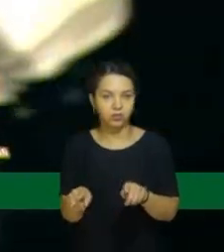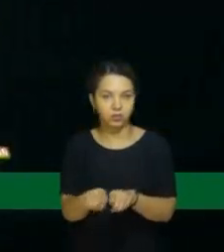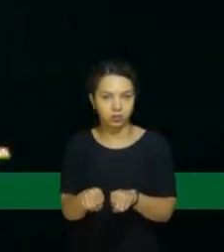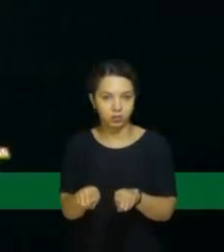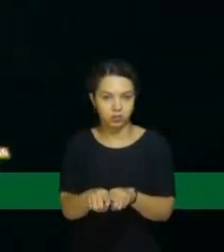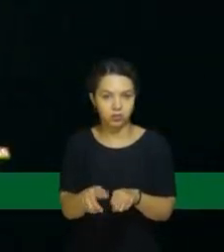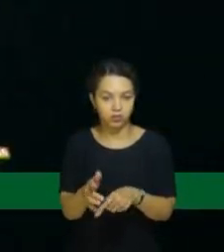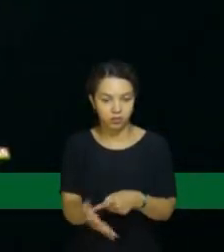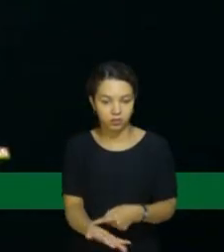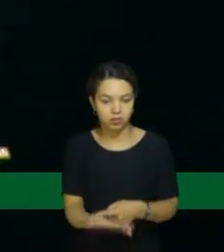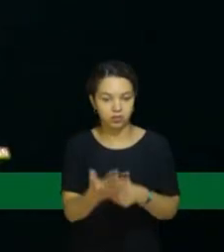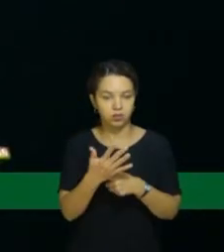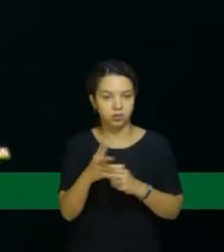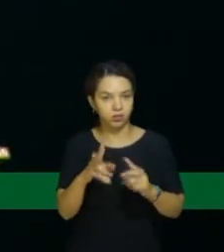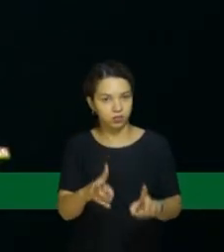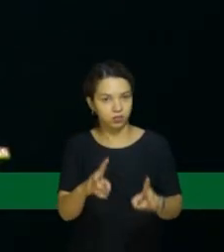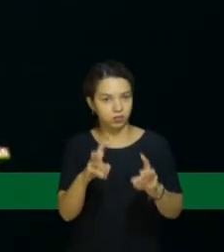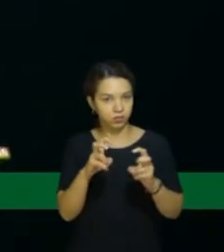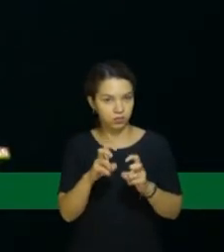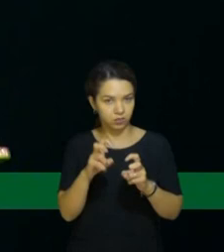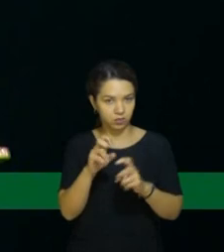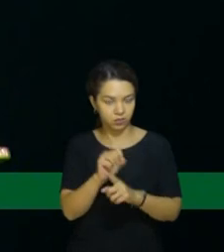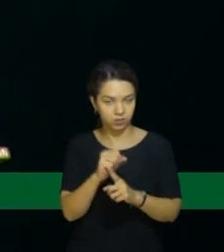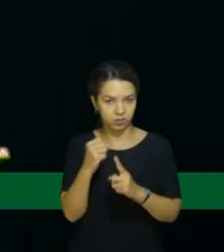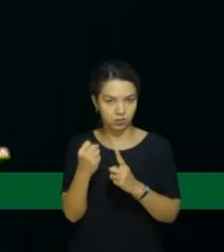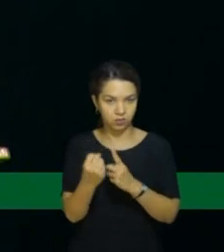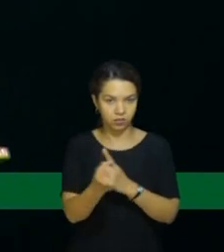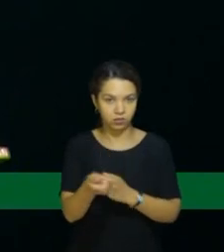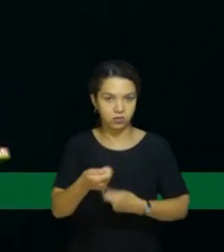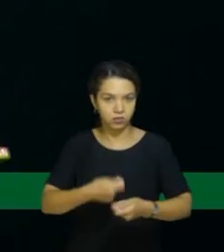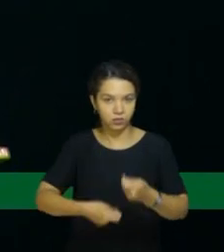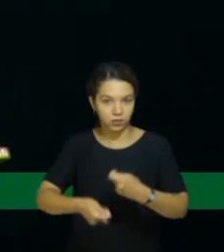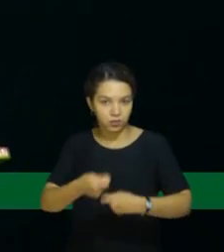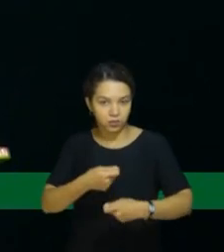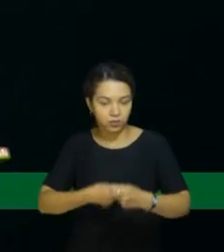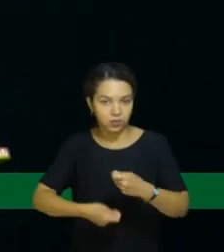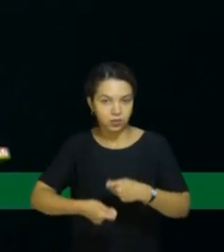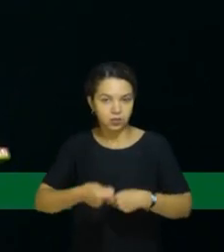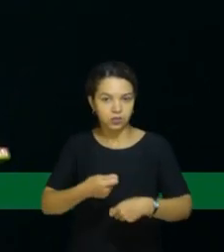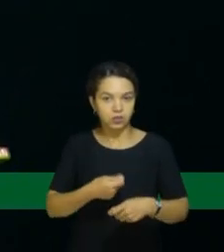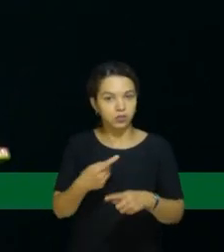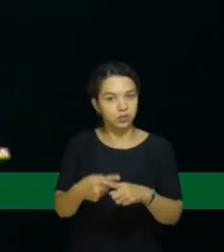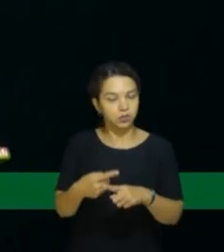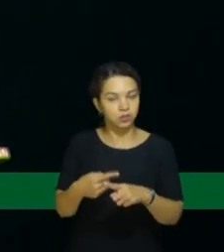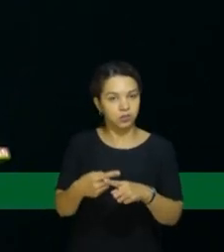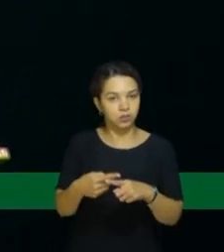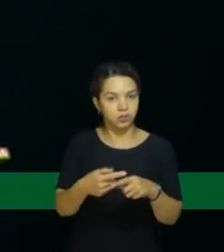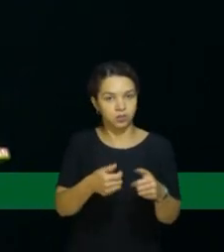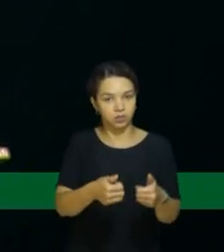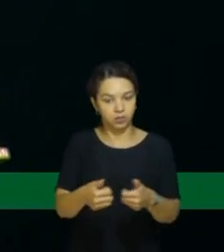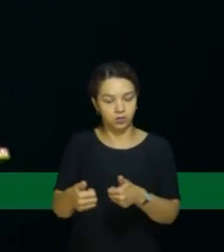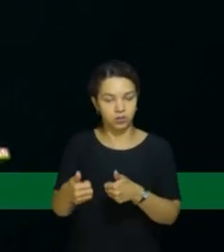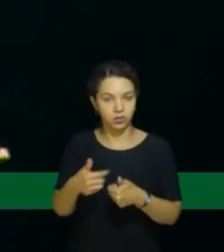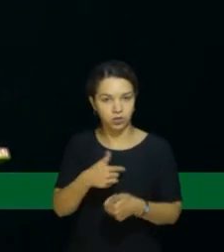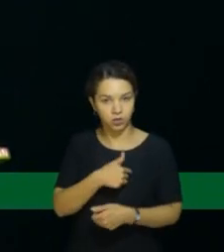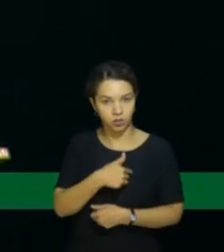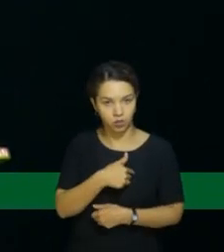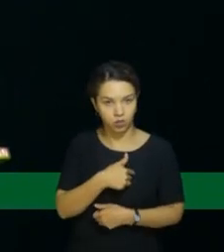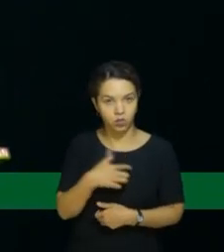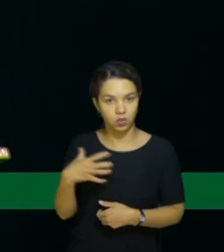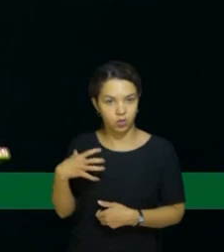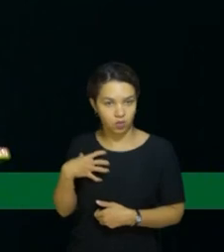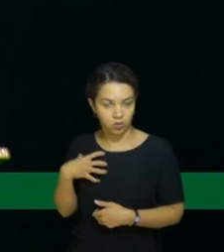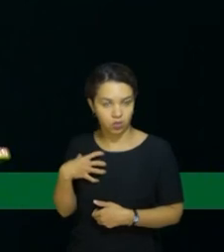perceber que a sociedade e economia sados são frutos do bom funcionamento de dois pulmões o setor